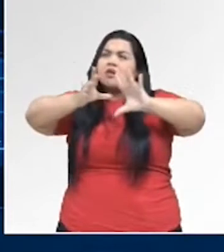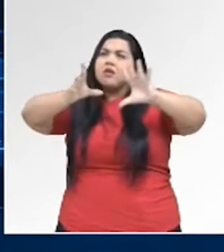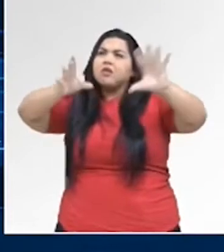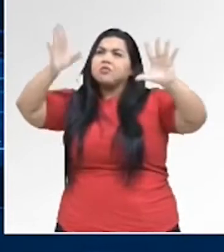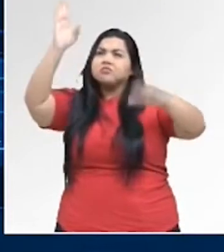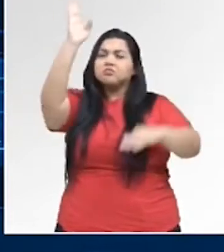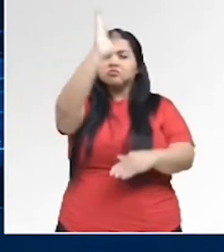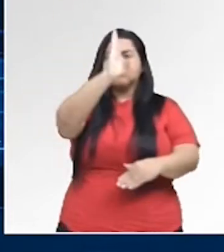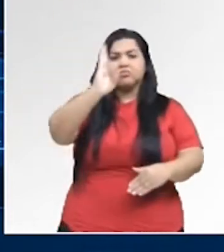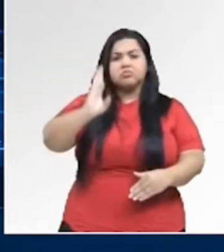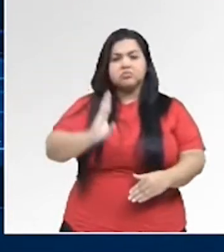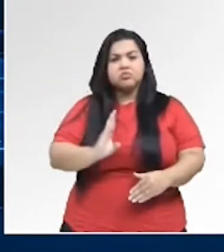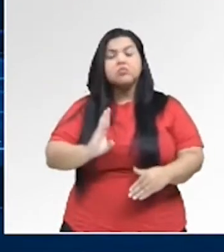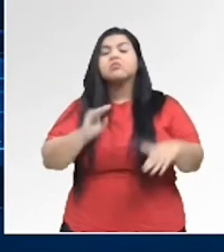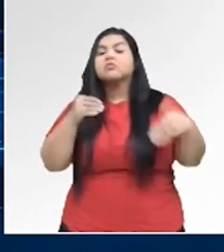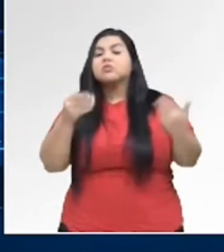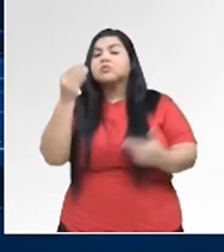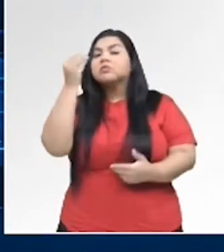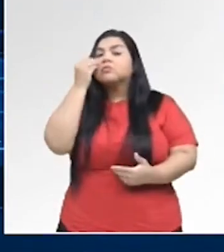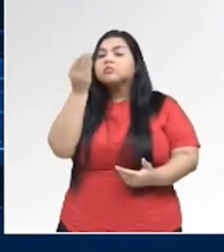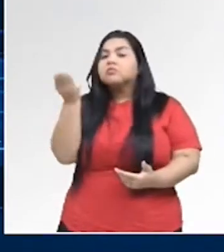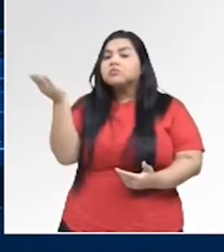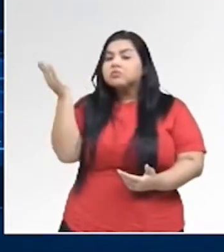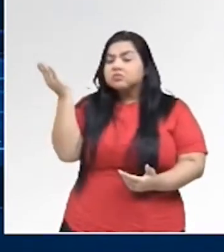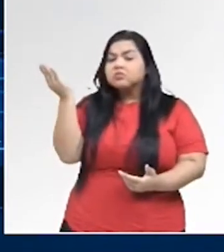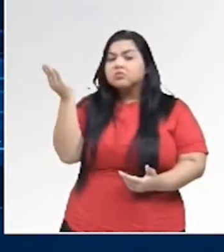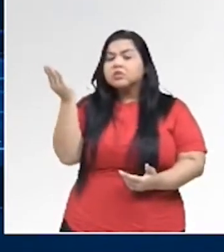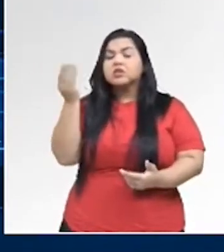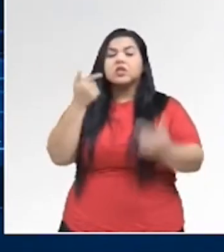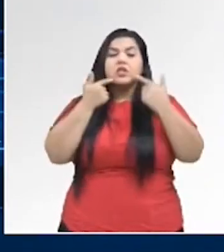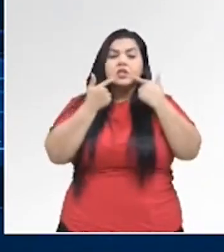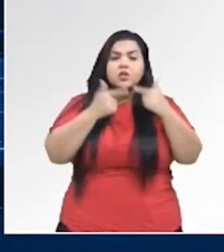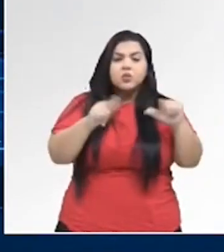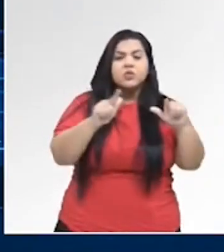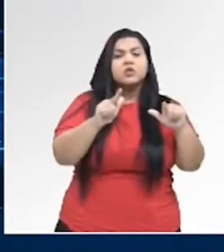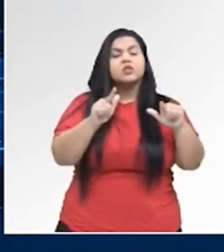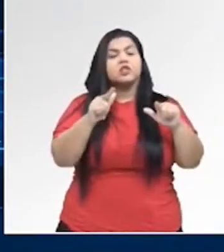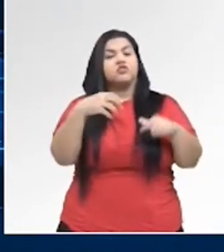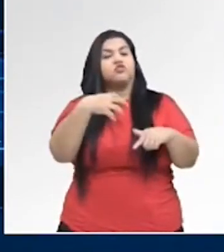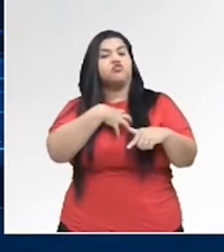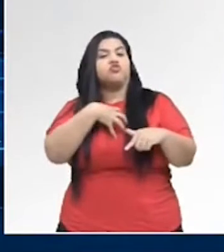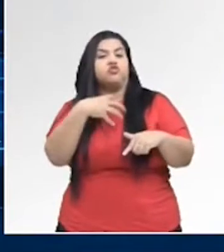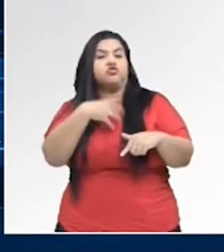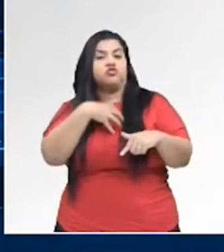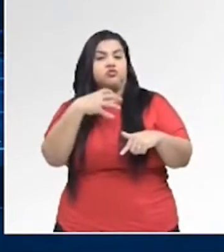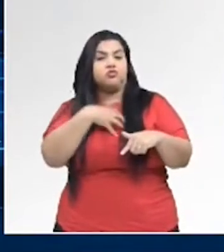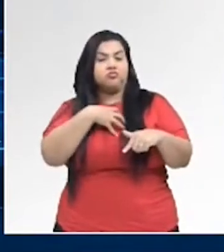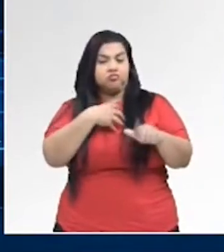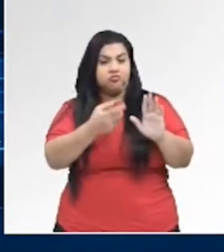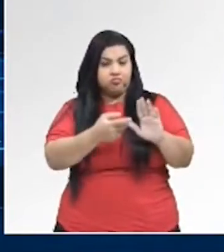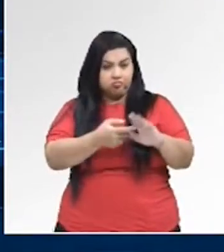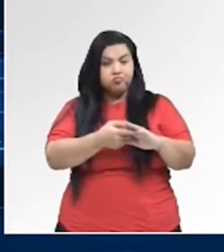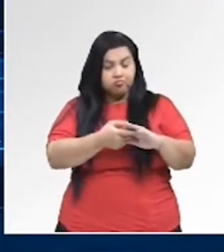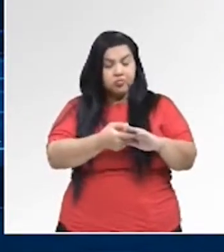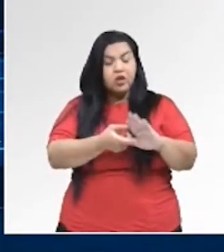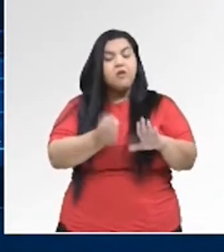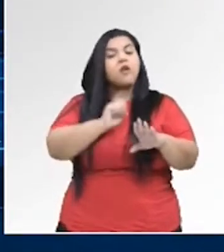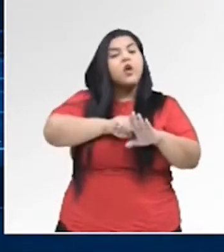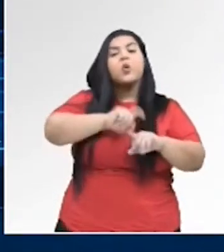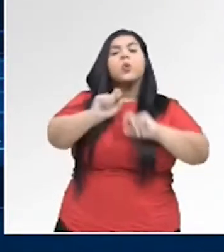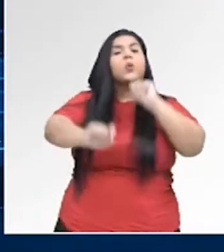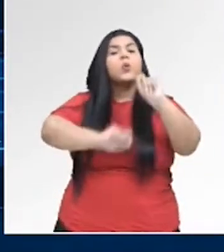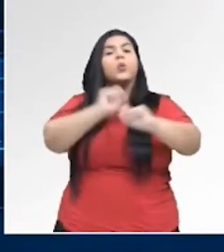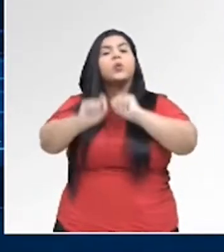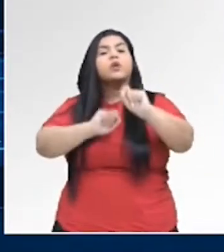do Brasil. Então, observe aí que essa linguagem está no sentido figurado, né? Com relação a quê? O